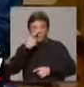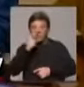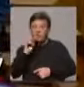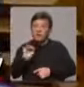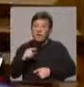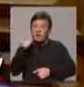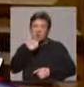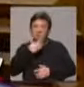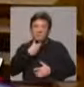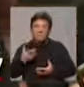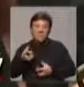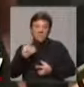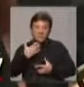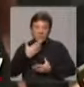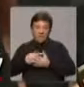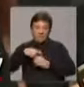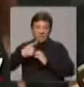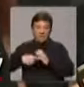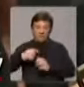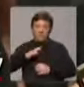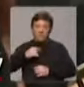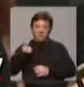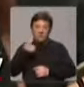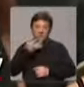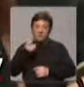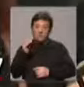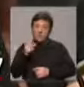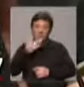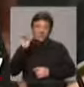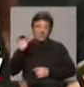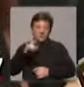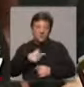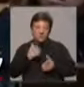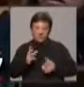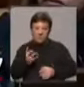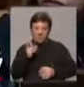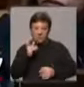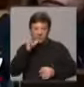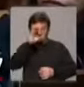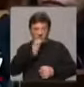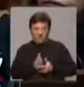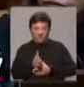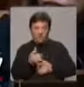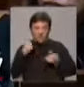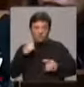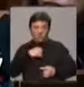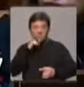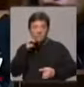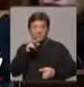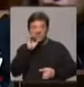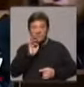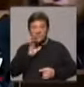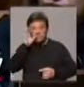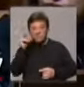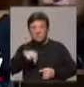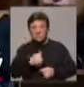nem rosto e dão a volta ao mundo de offshore em offshore. Vamos para 4 anos de governação e a única coisa que conseguimos ver o senhor ministro vir